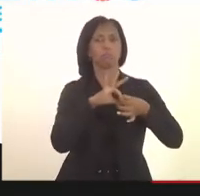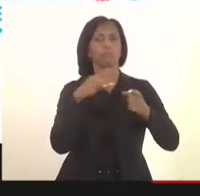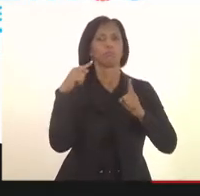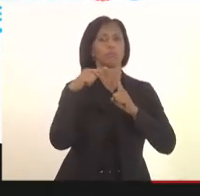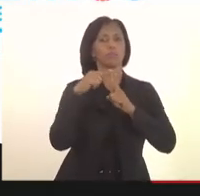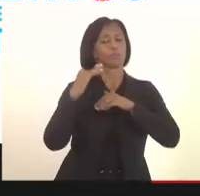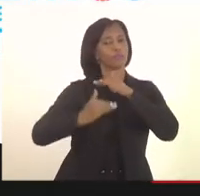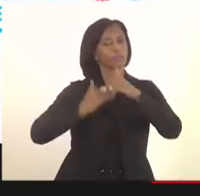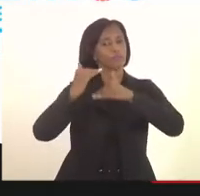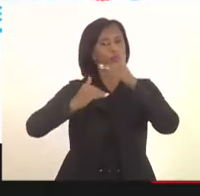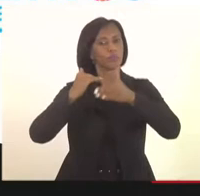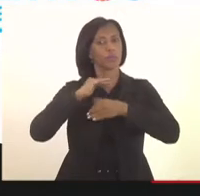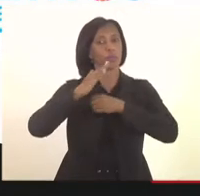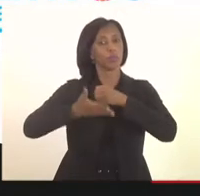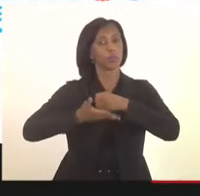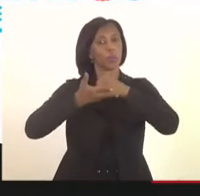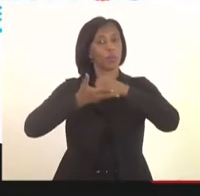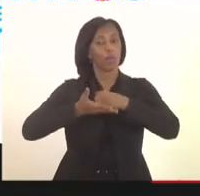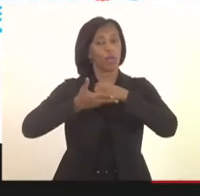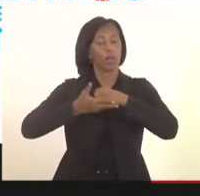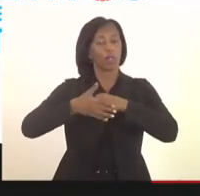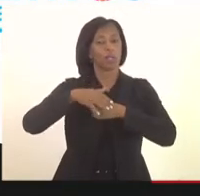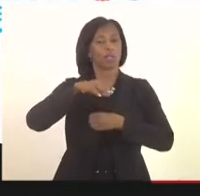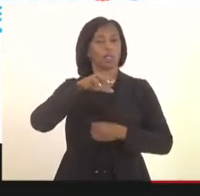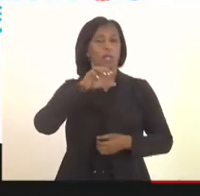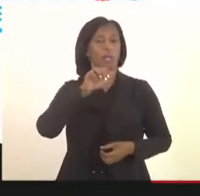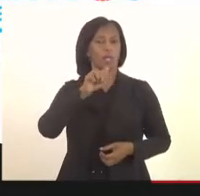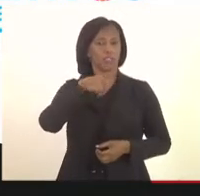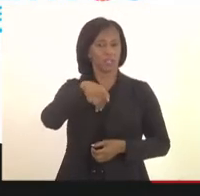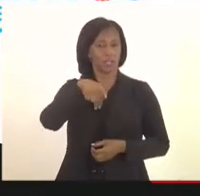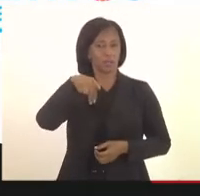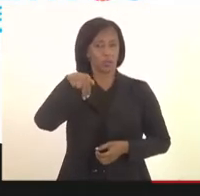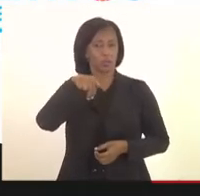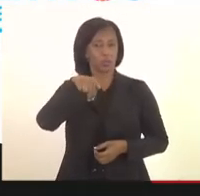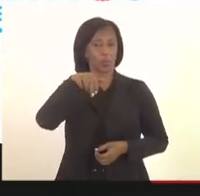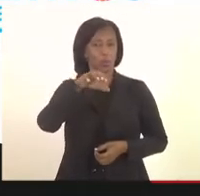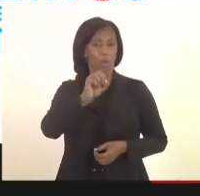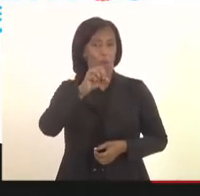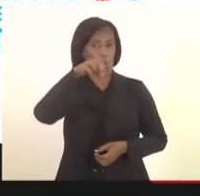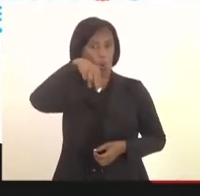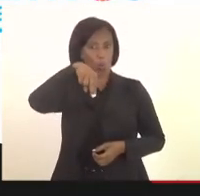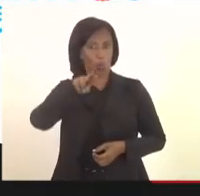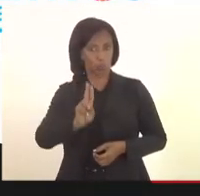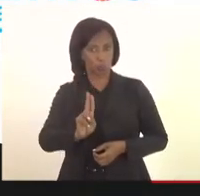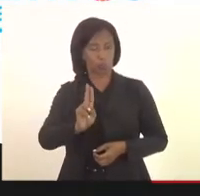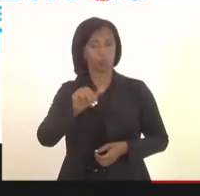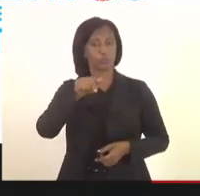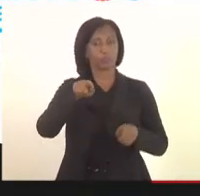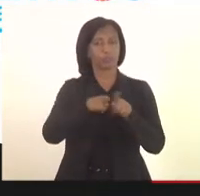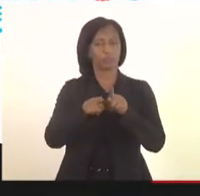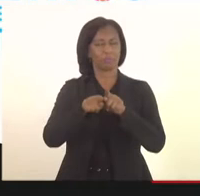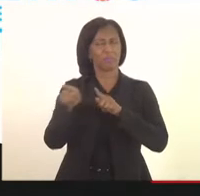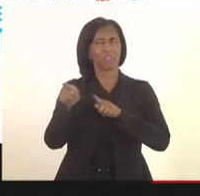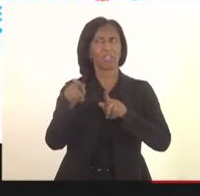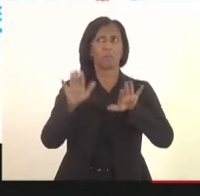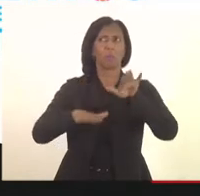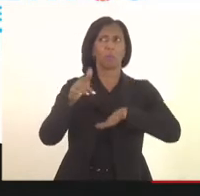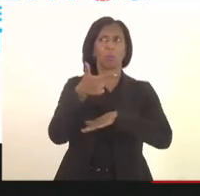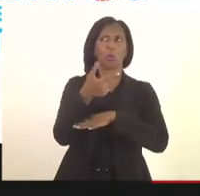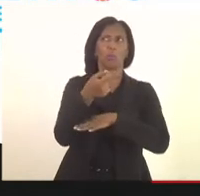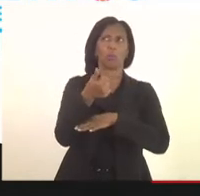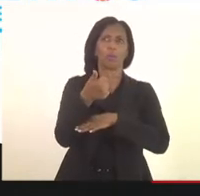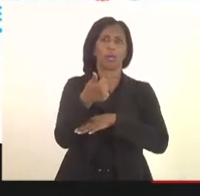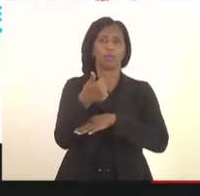de Desenvolvimento Sustentável das Nações Unidas. Esse modelo, nós temos adotado esse modelo desde 2014, que